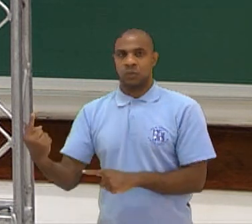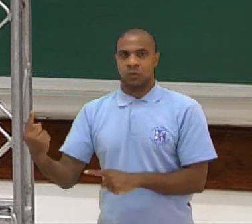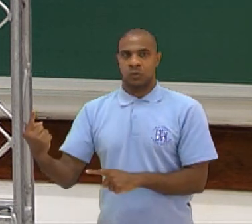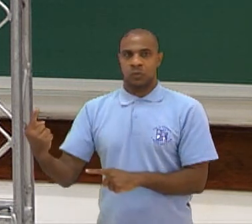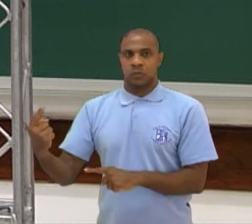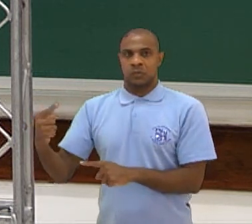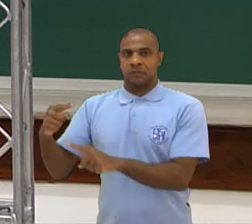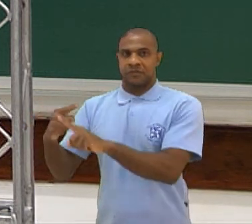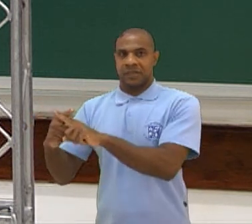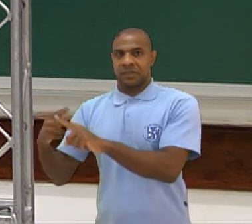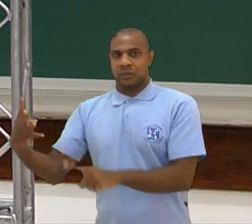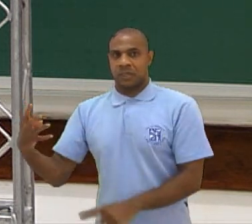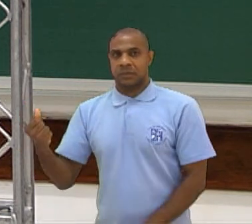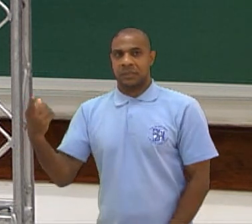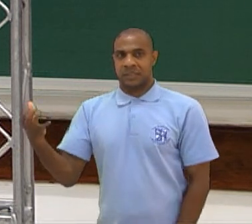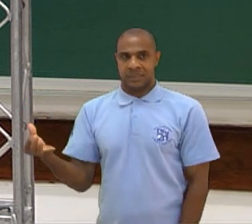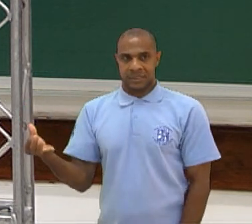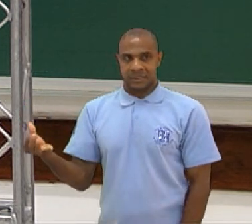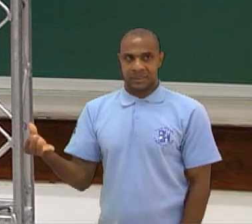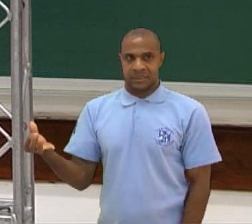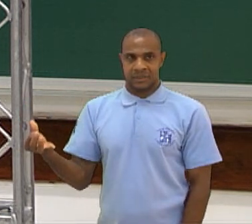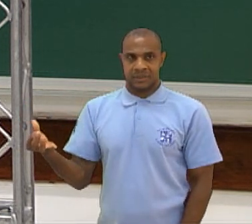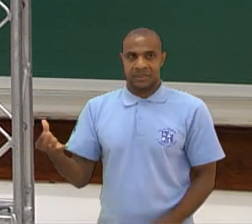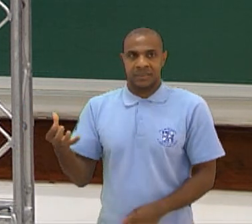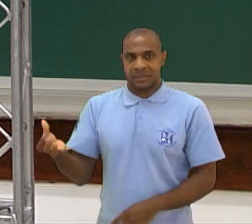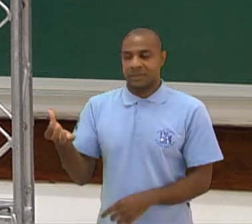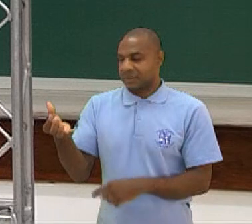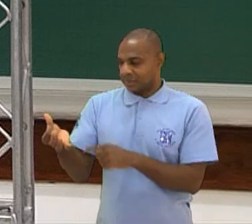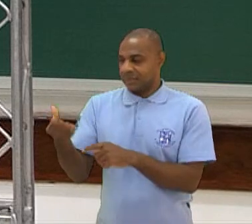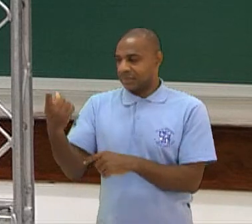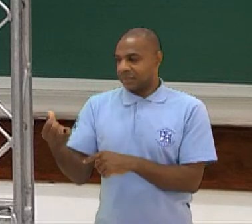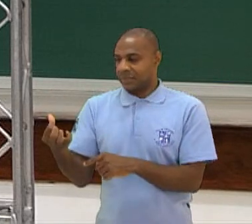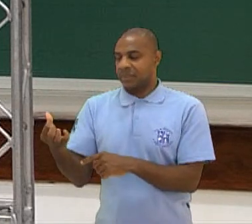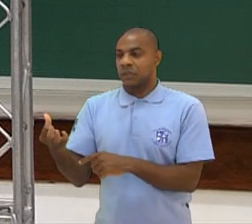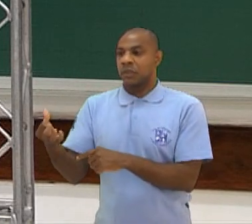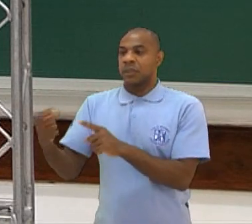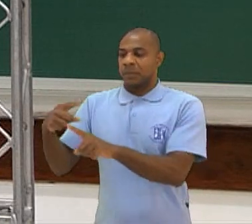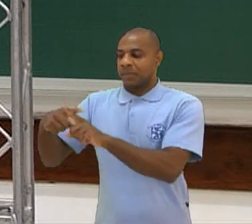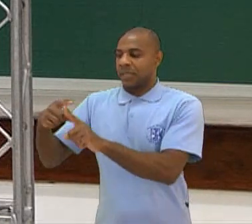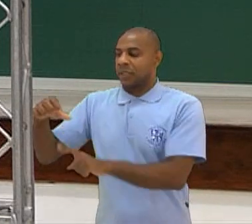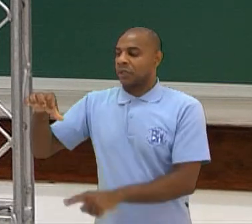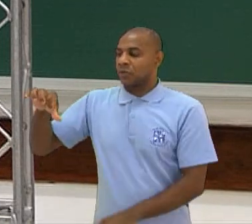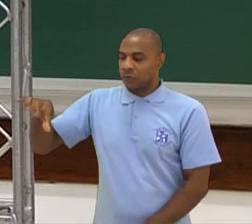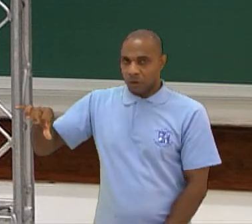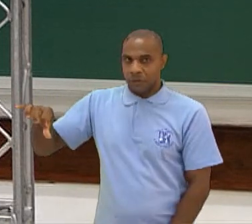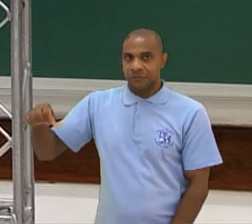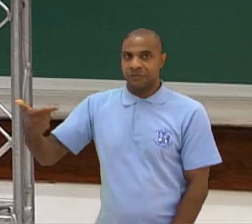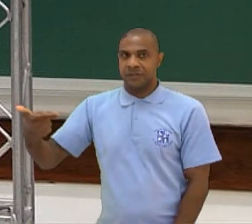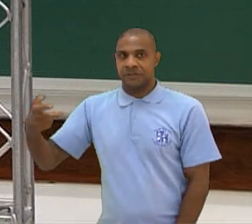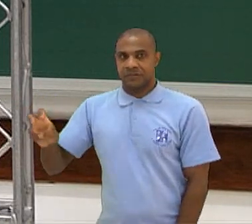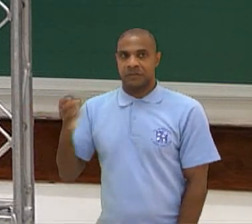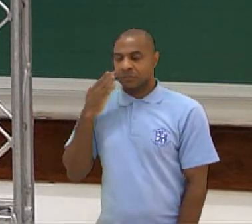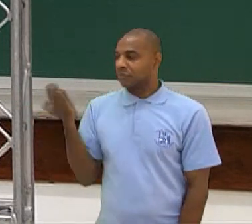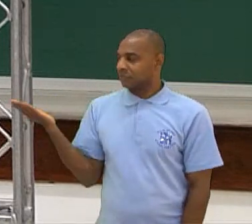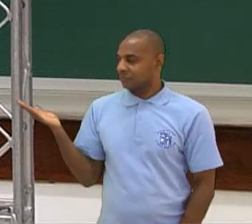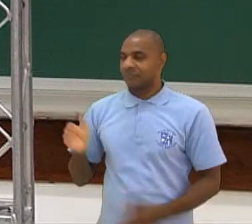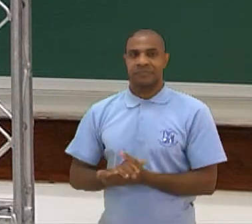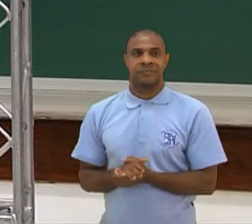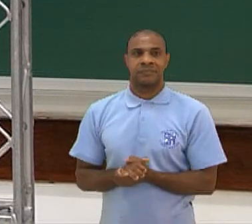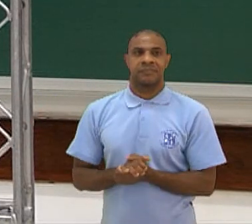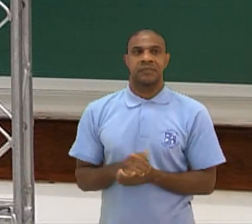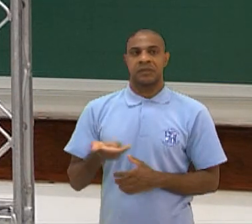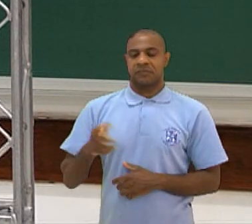pode fazer fatorando, né? Não há só uma forma de você resolver uma equação de segundo grau, tá certo? Tem várias formas. Então